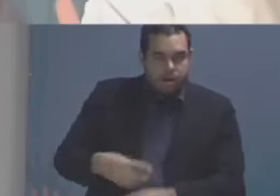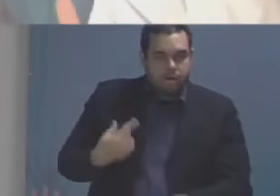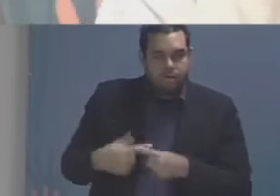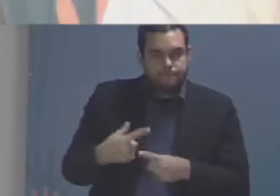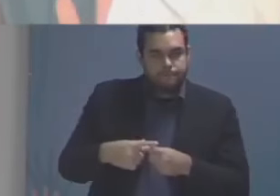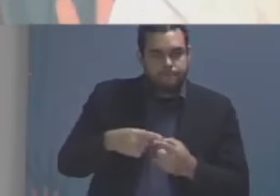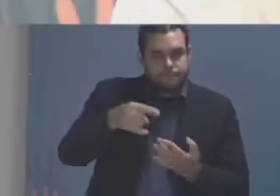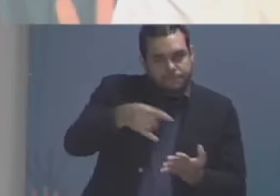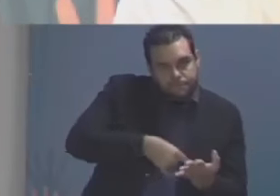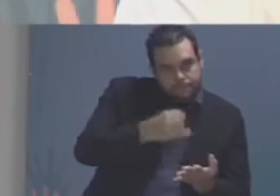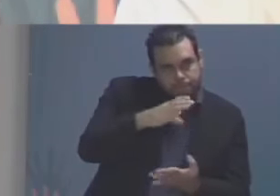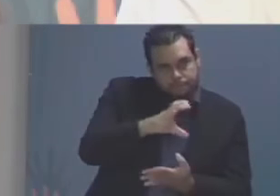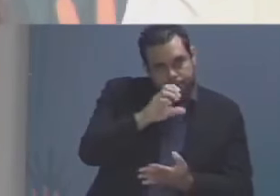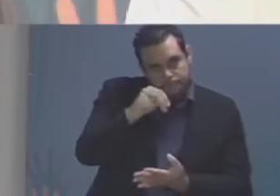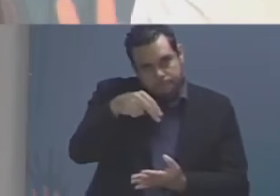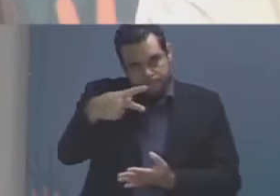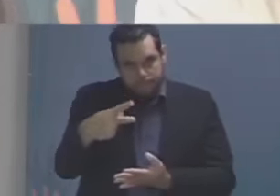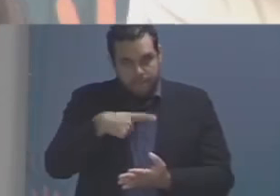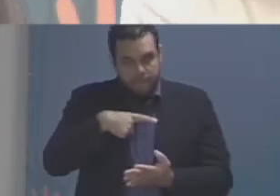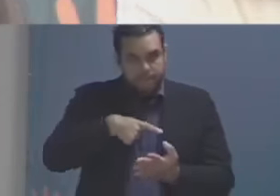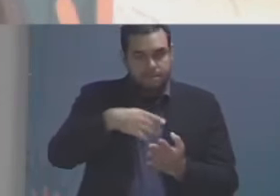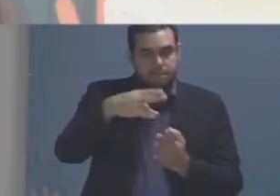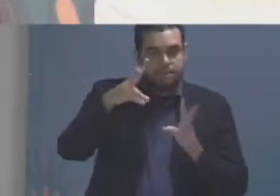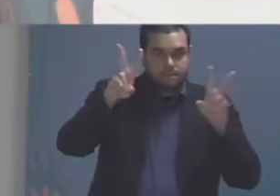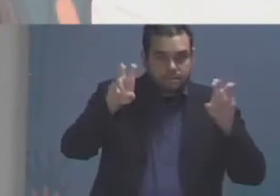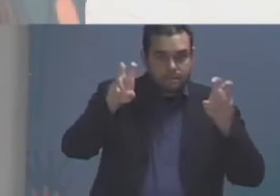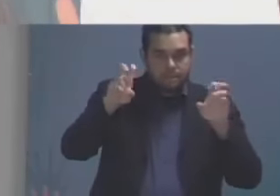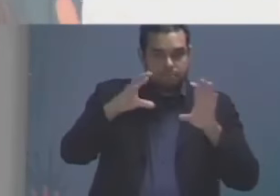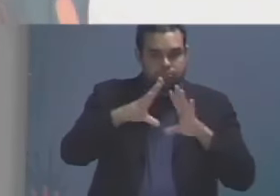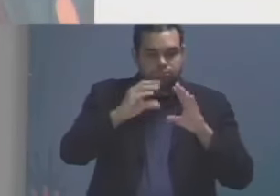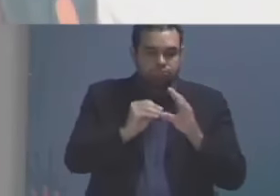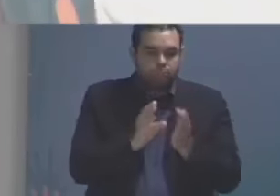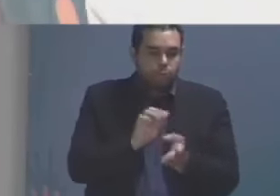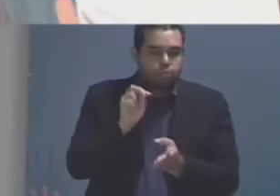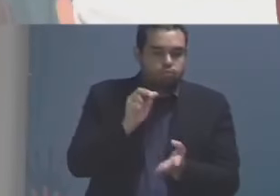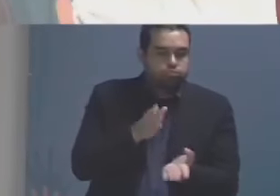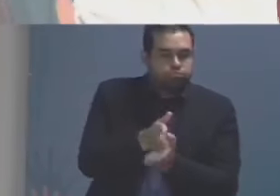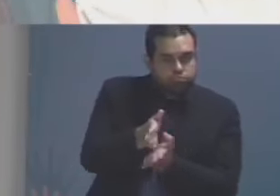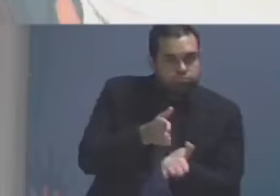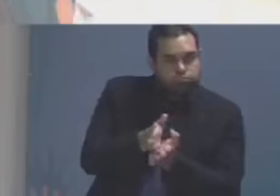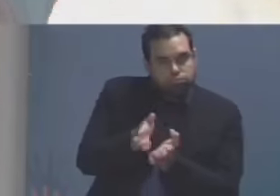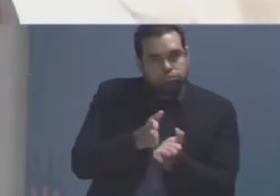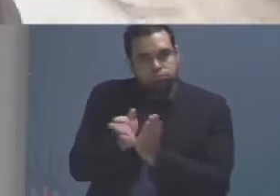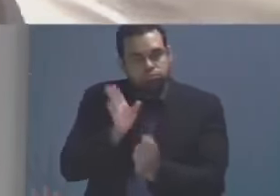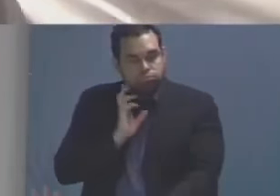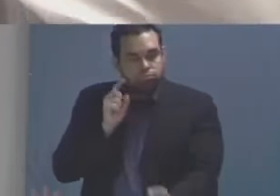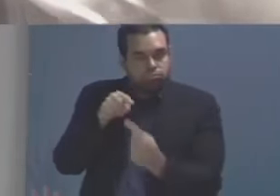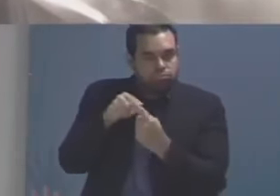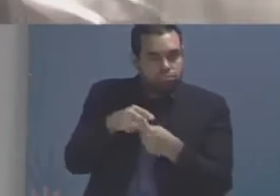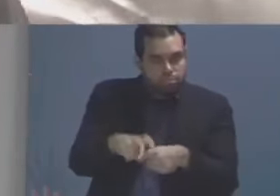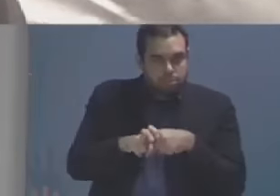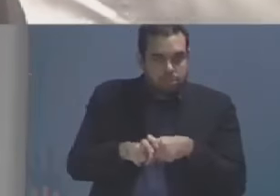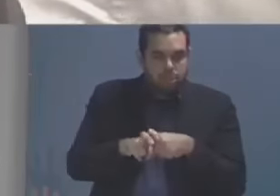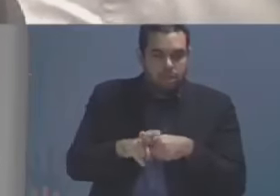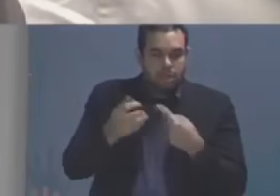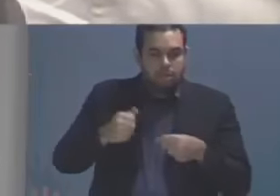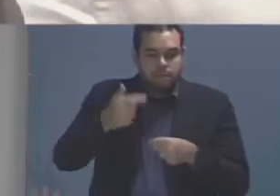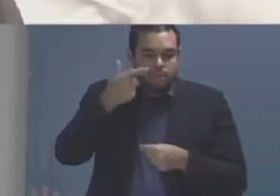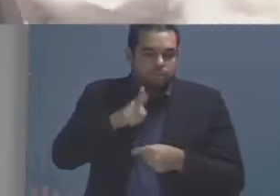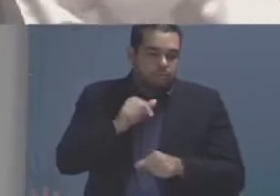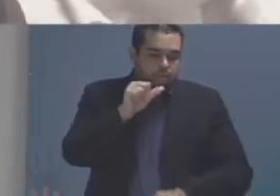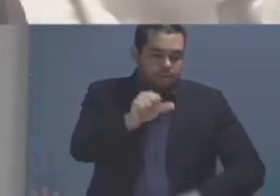Porque o caderno do CNP, ele traz as teses. As teses são diretrizes, são objetivos. E aí você tem que